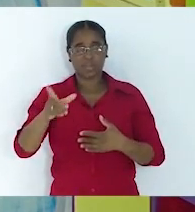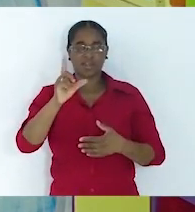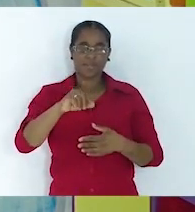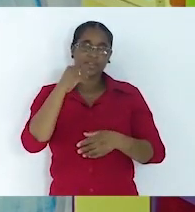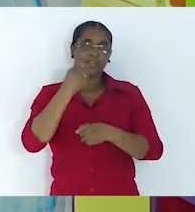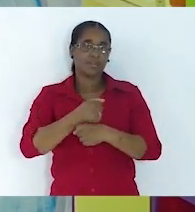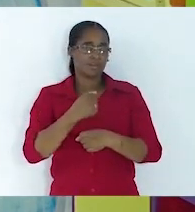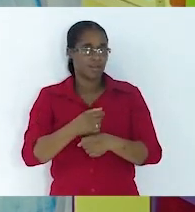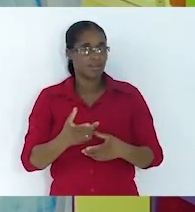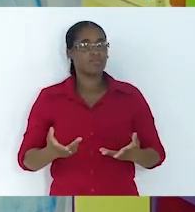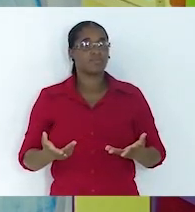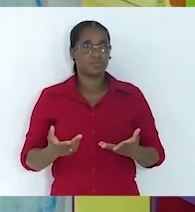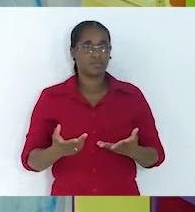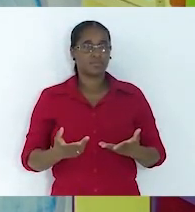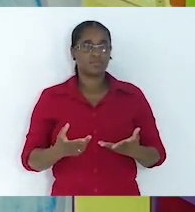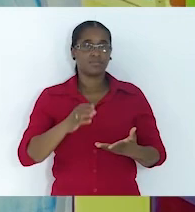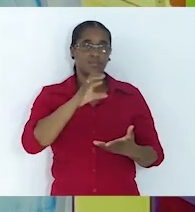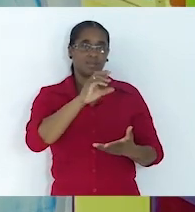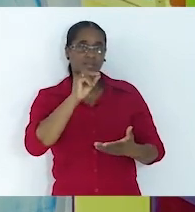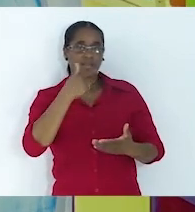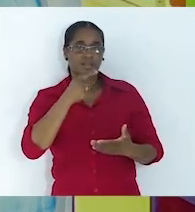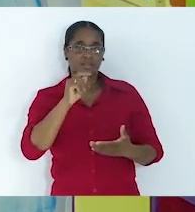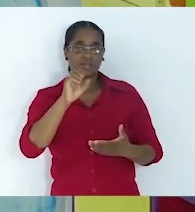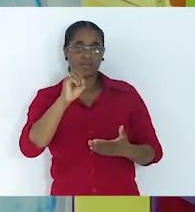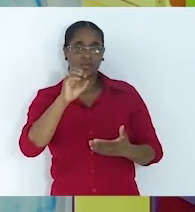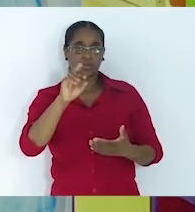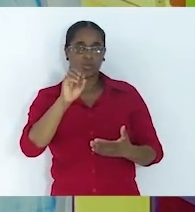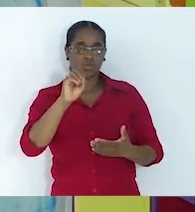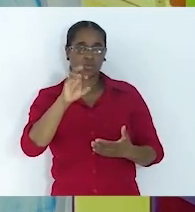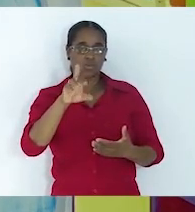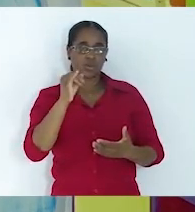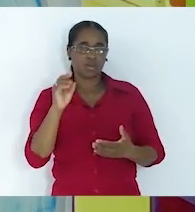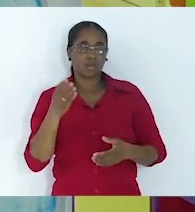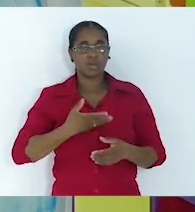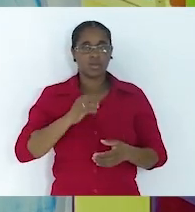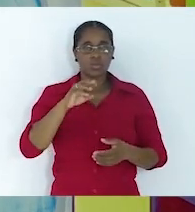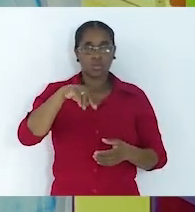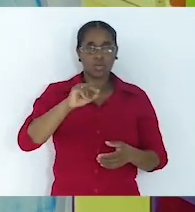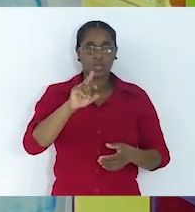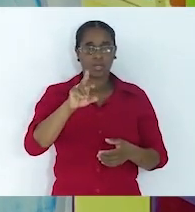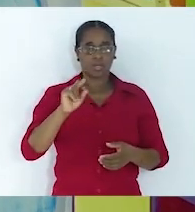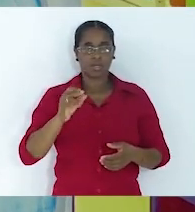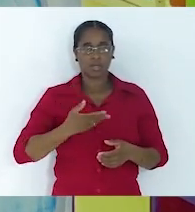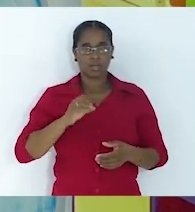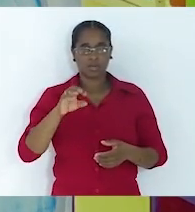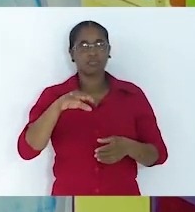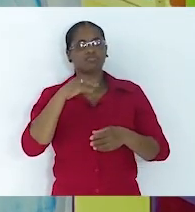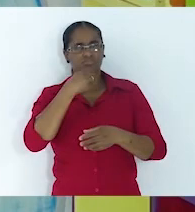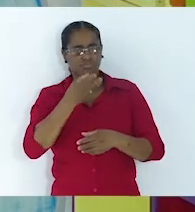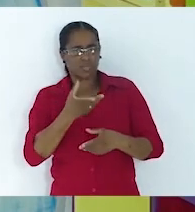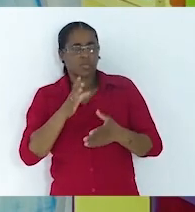também a categoria do narrador. Classificámo-lo quanto à ciência e quanto à